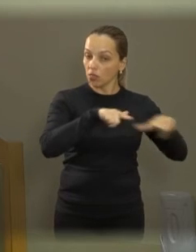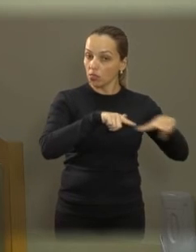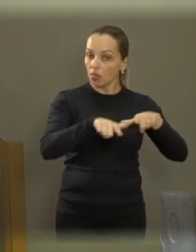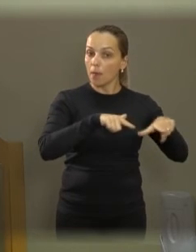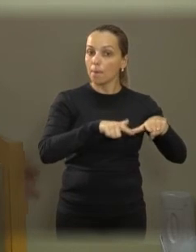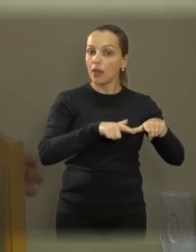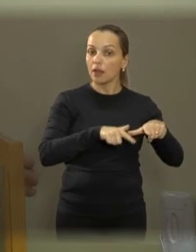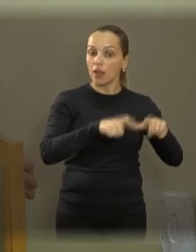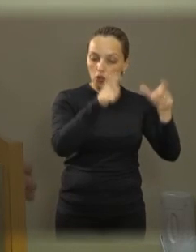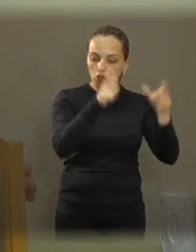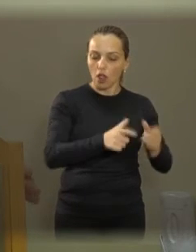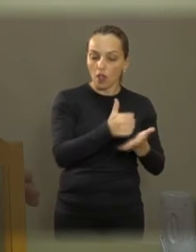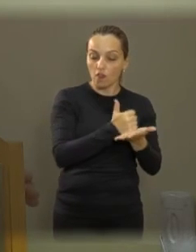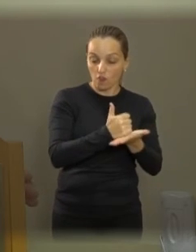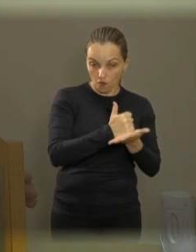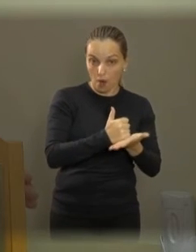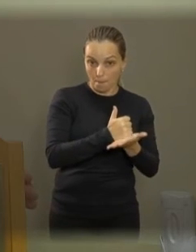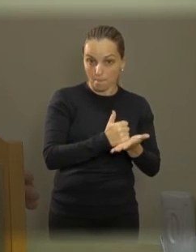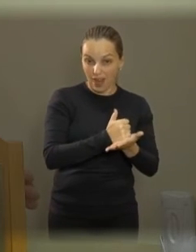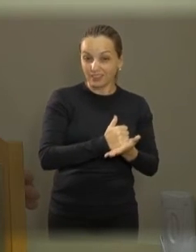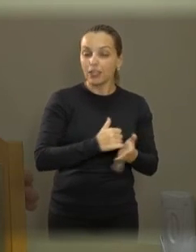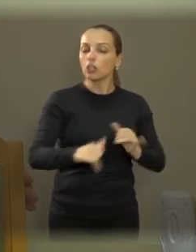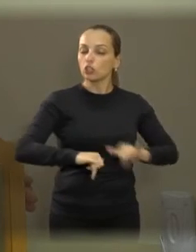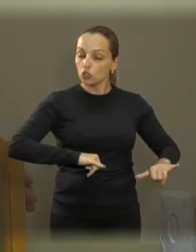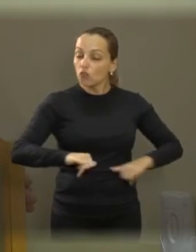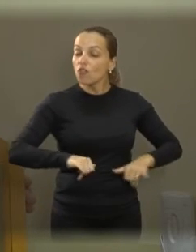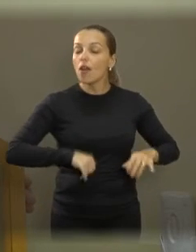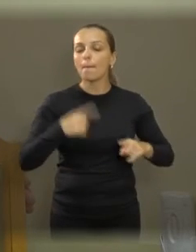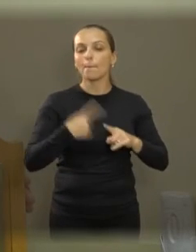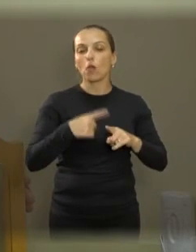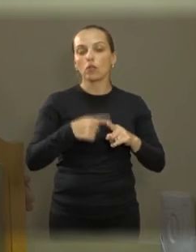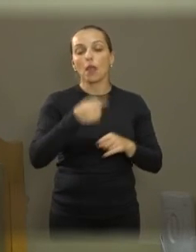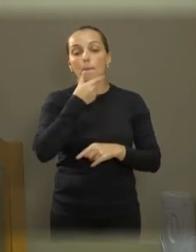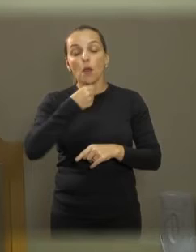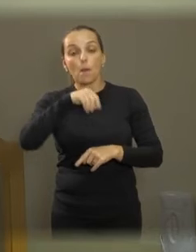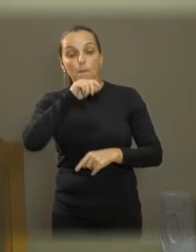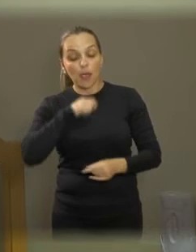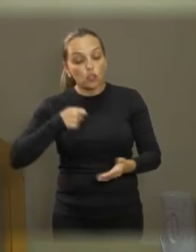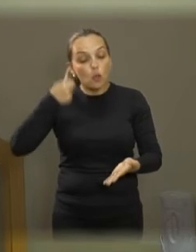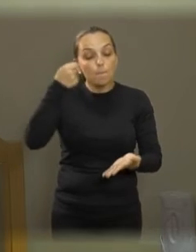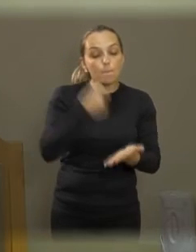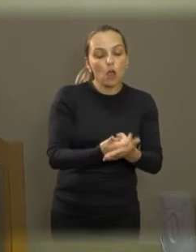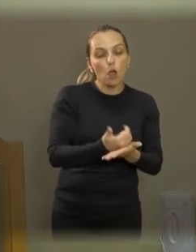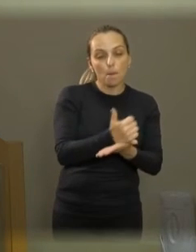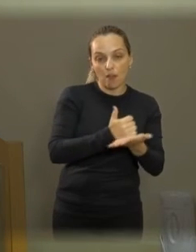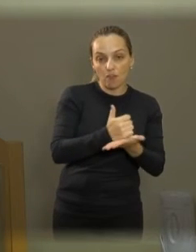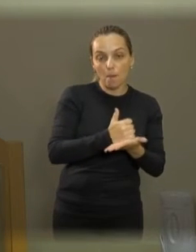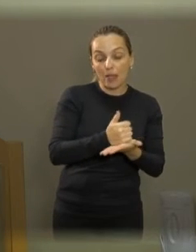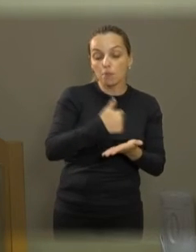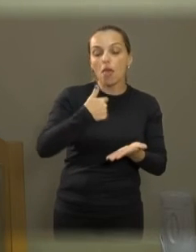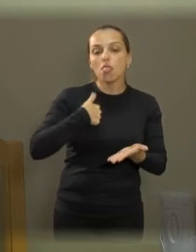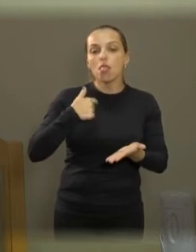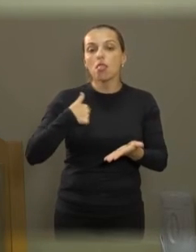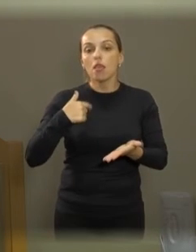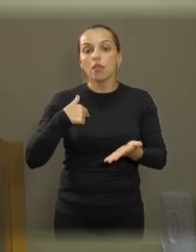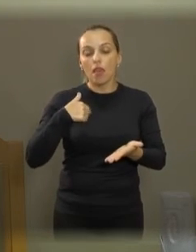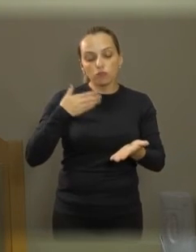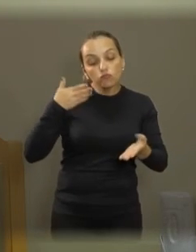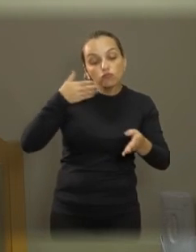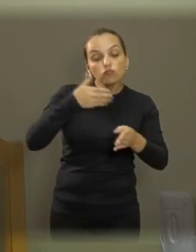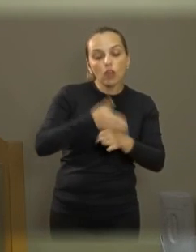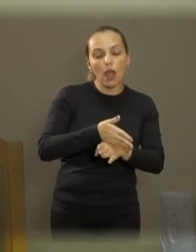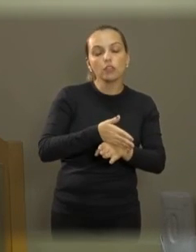eu sofri bastante. Meu pai comprou uma farmácia para que eu entrasse nesse